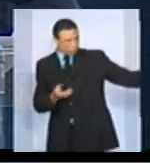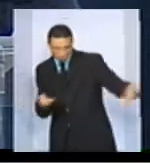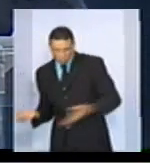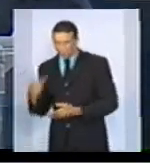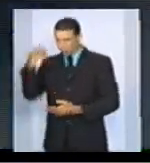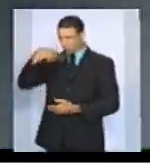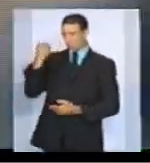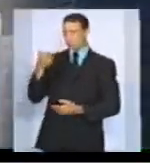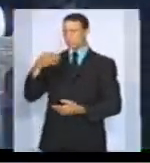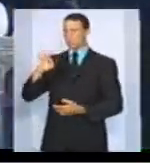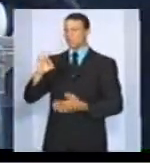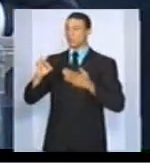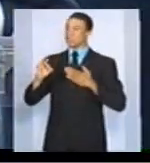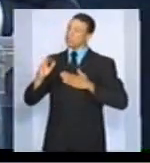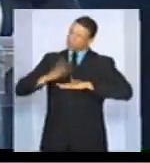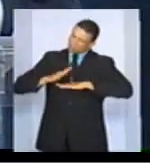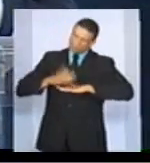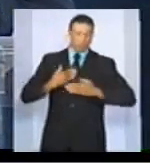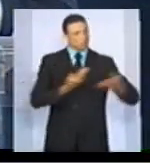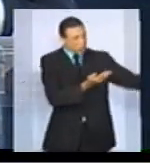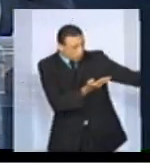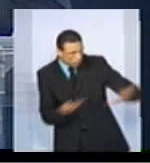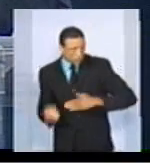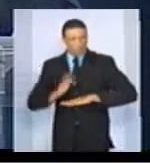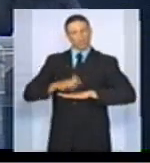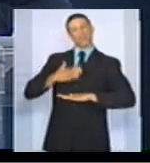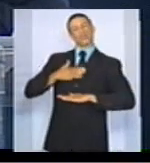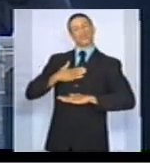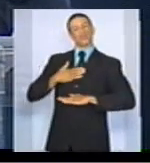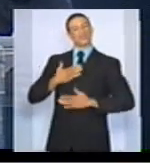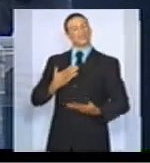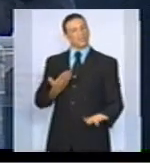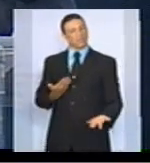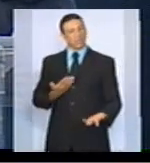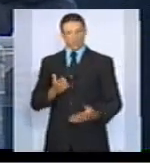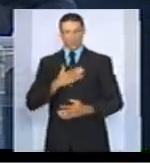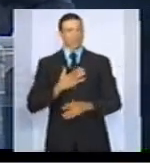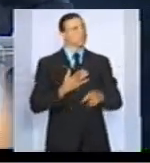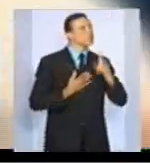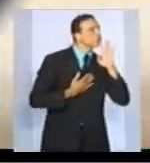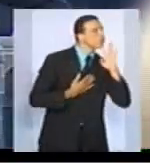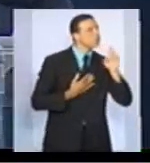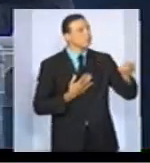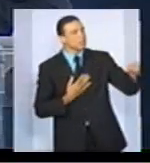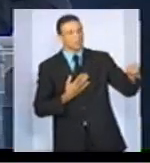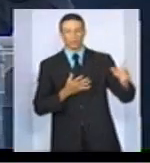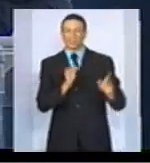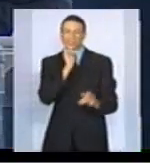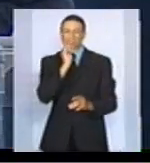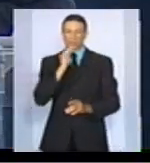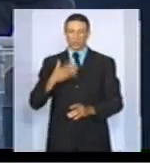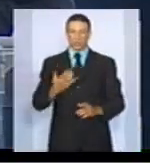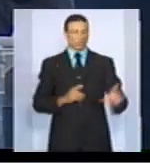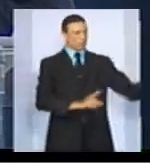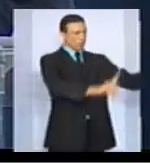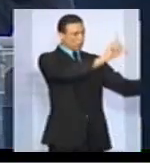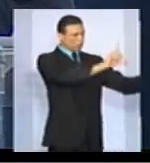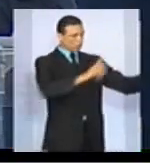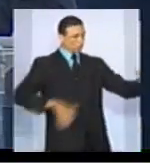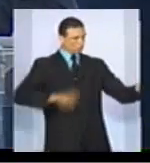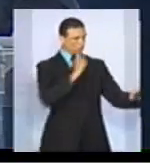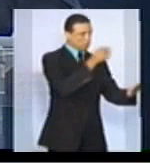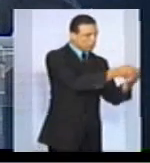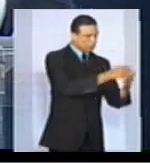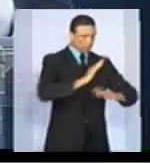casa mas ela tem que ser minha convidada e até porque eu sei as pessoas que eu convido para minha casa porque o assinante sabe a escolha que fez